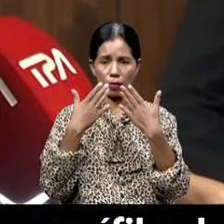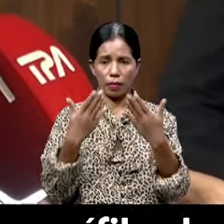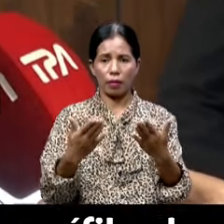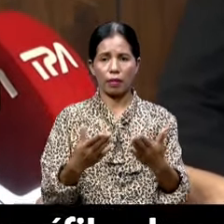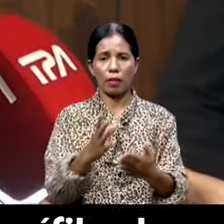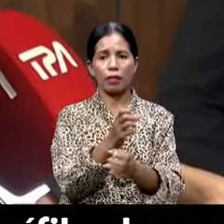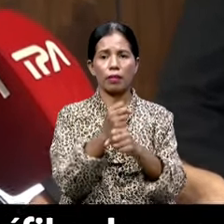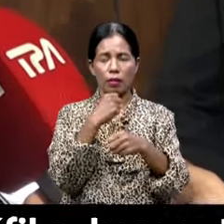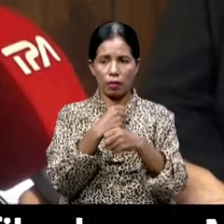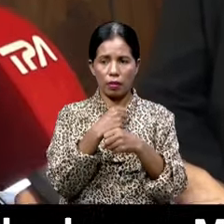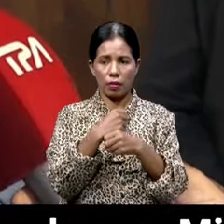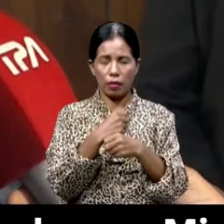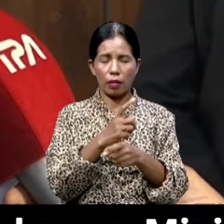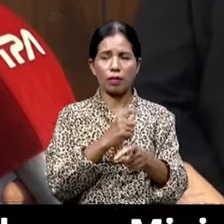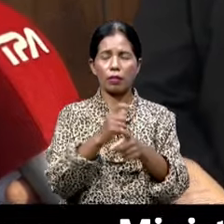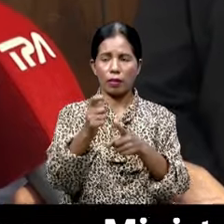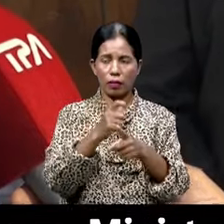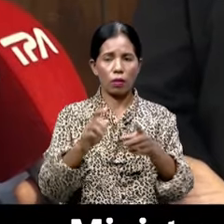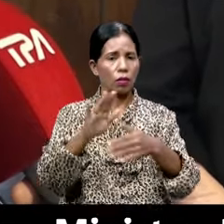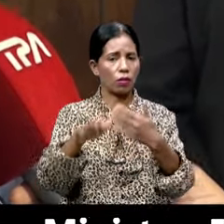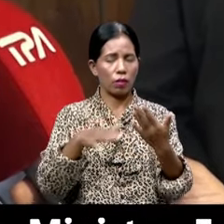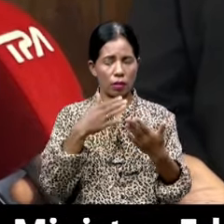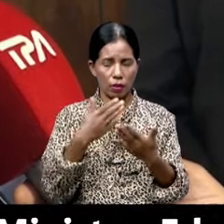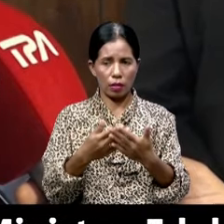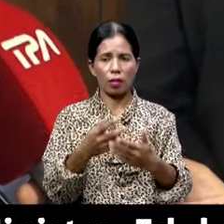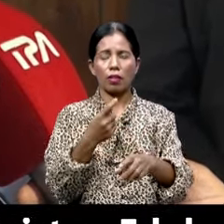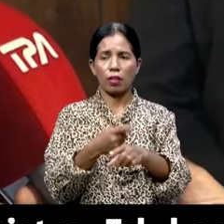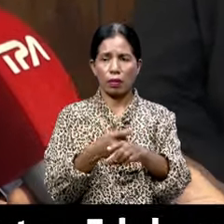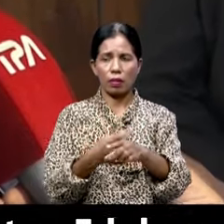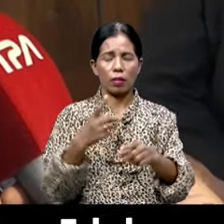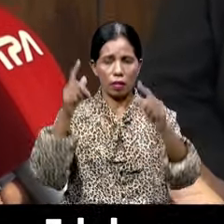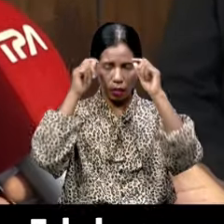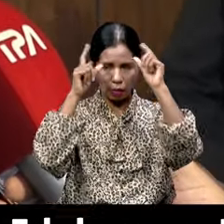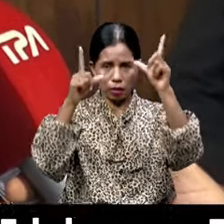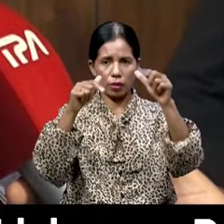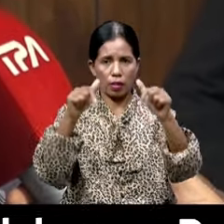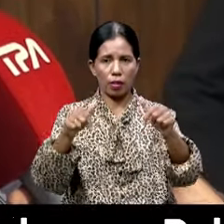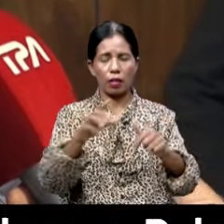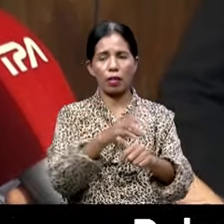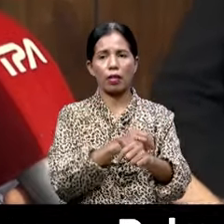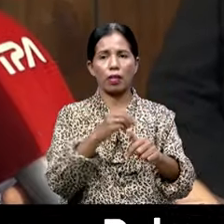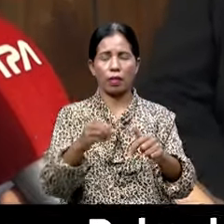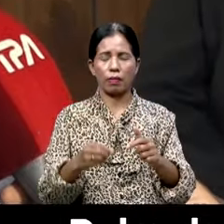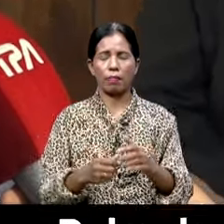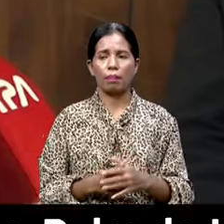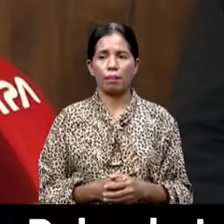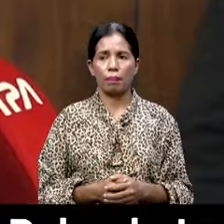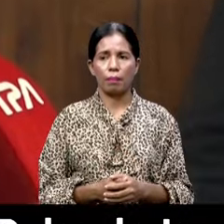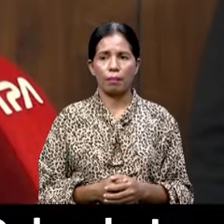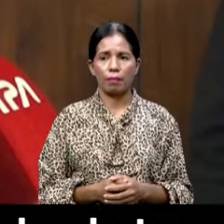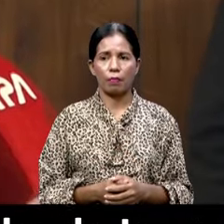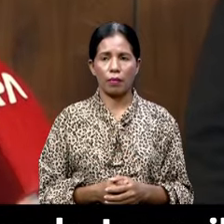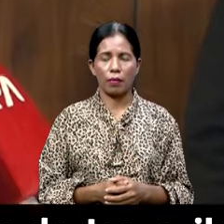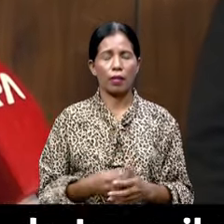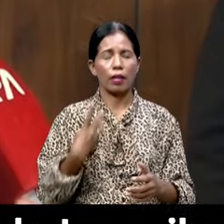estamos a fazer praticamente tudo ao mesmo tempo. Isto é Timor-Leste aqui e República de Angola lá. Portanto,